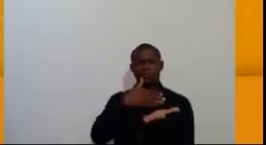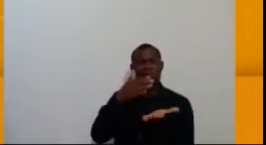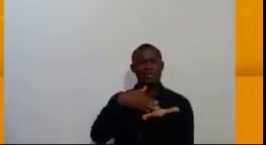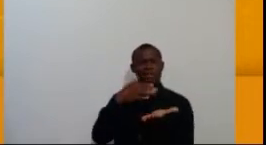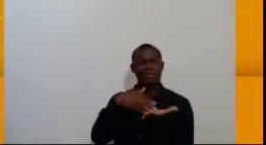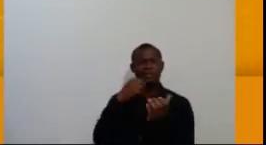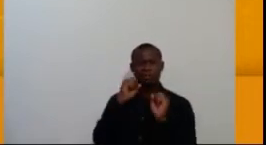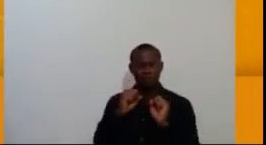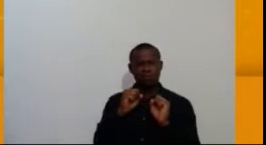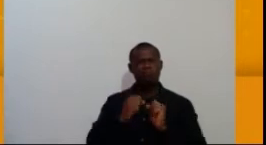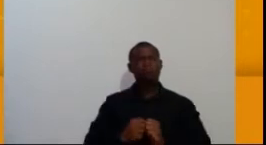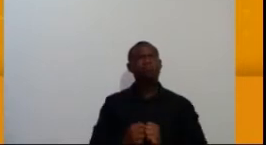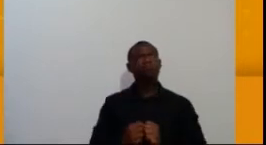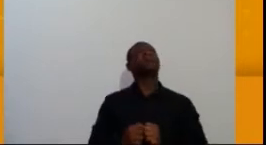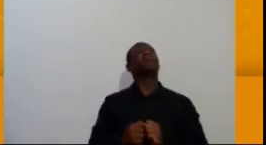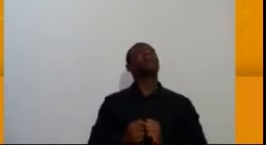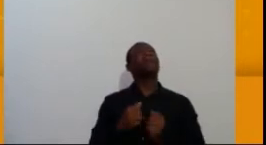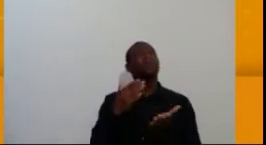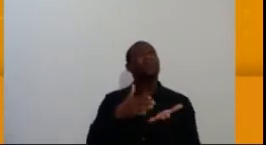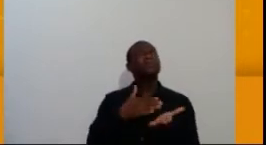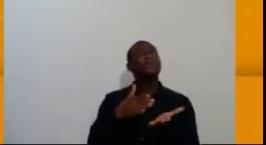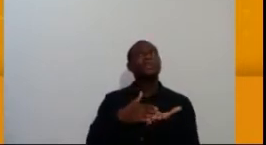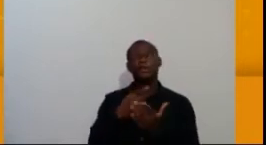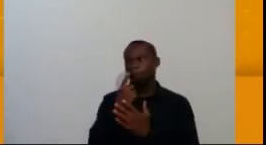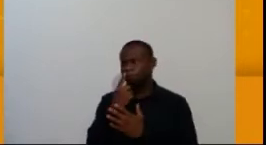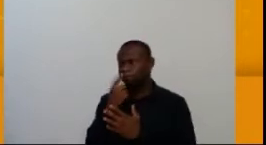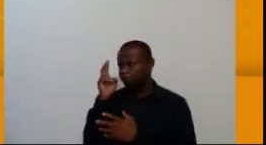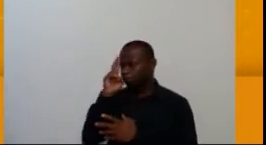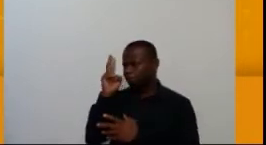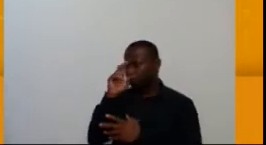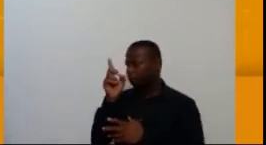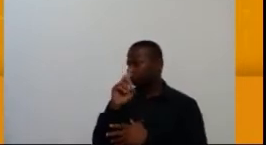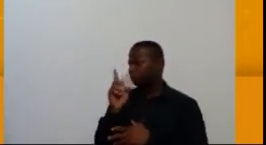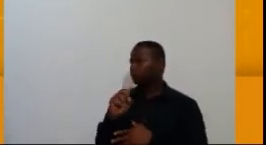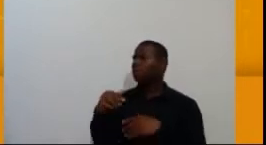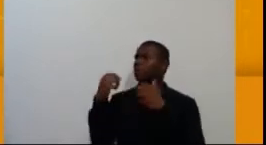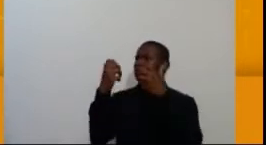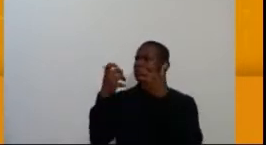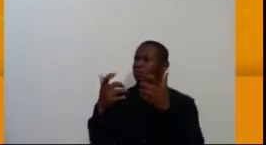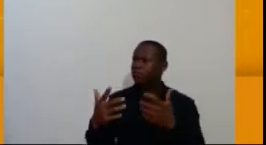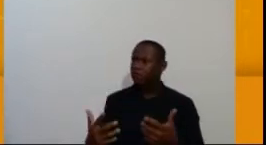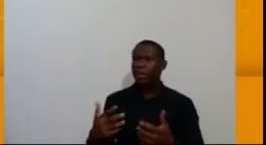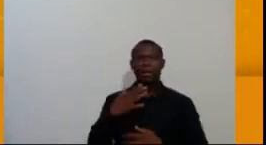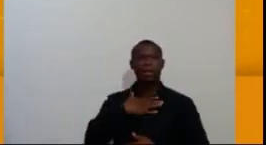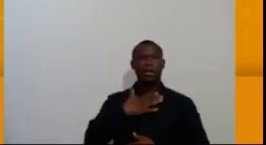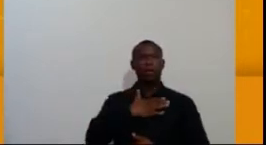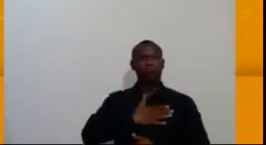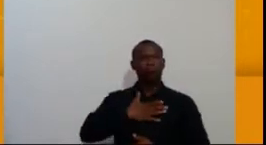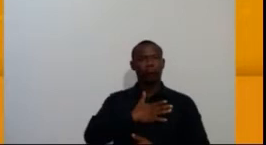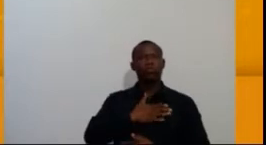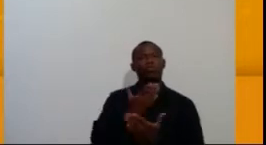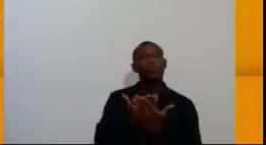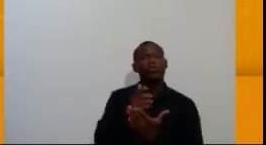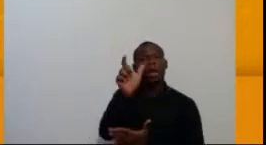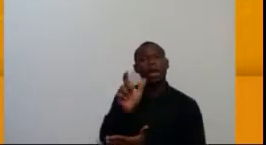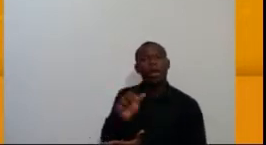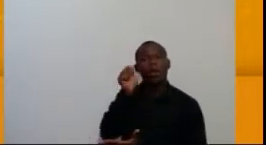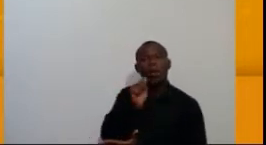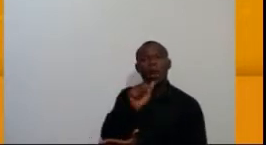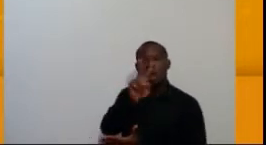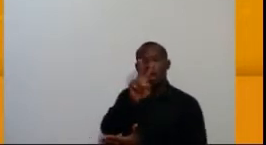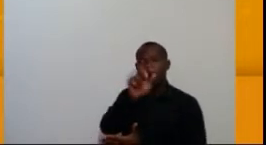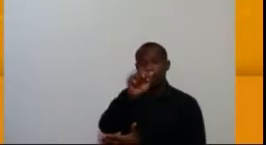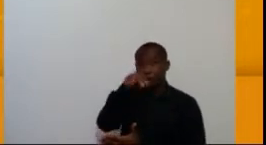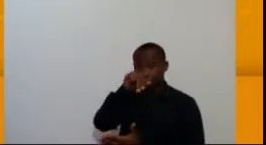não sei. Eu falei que eu me apoiei em Vani Kinski e Lúcia Santaella e Pierre